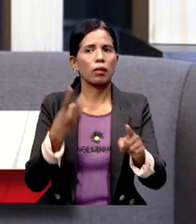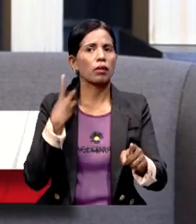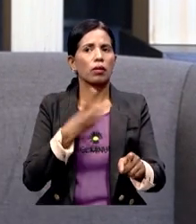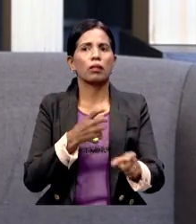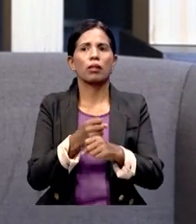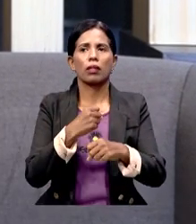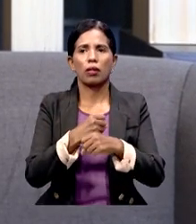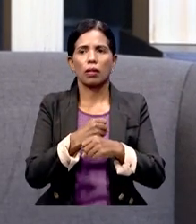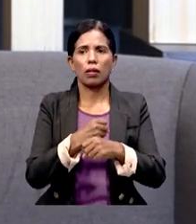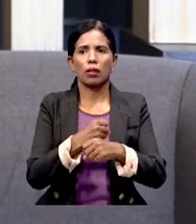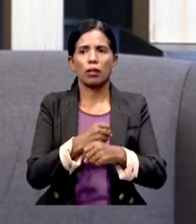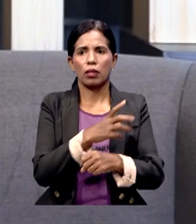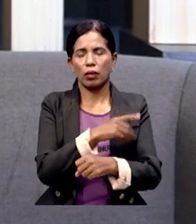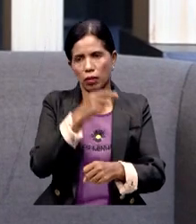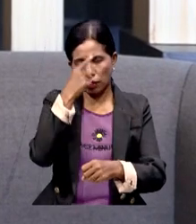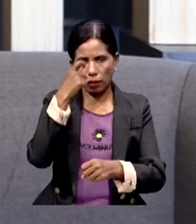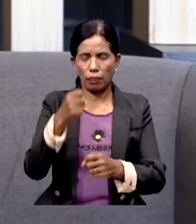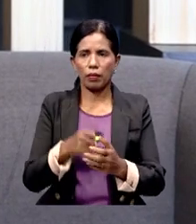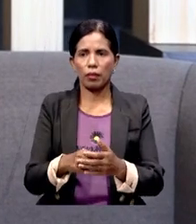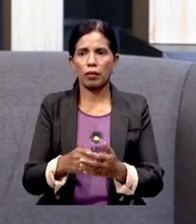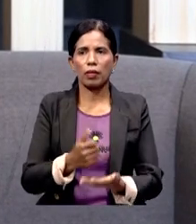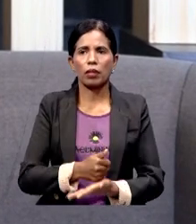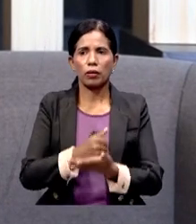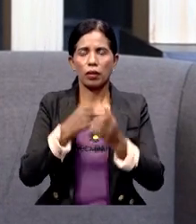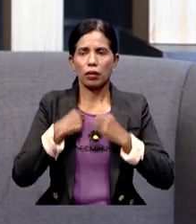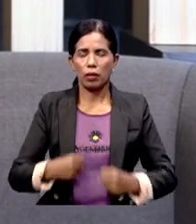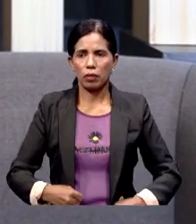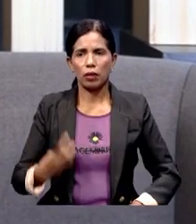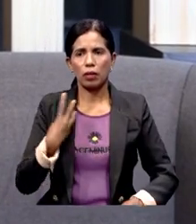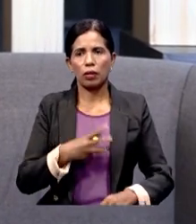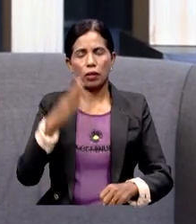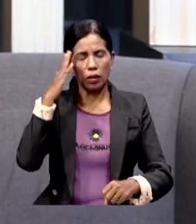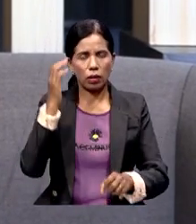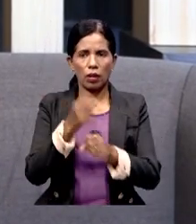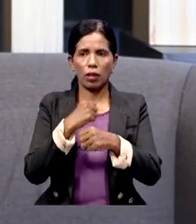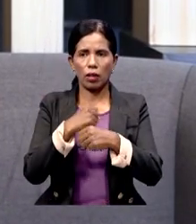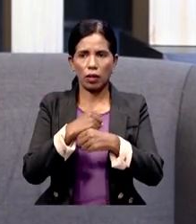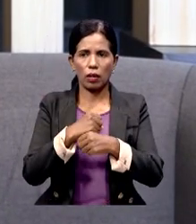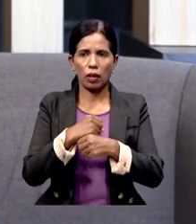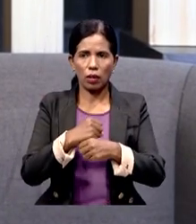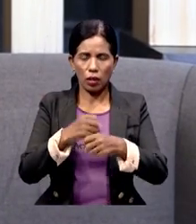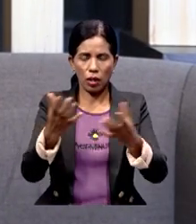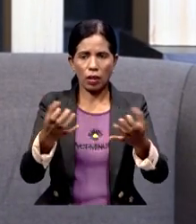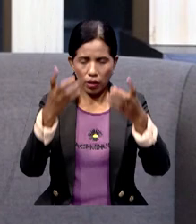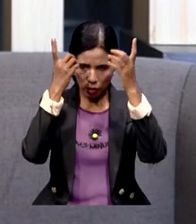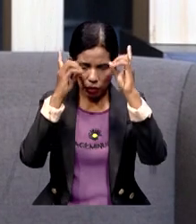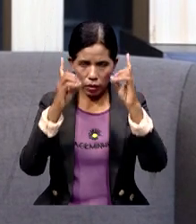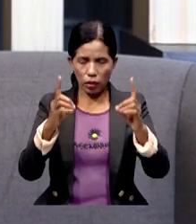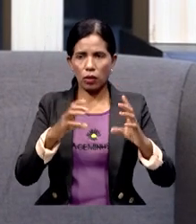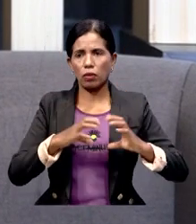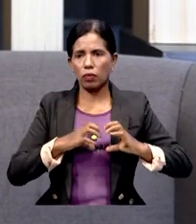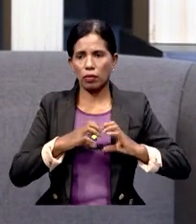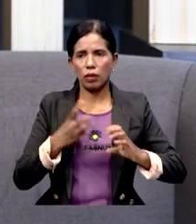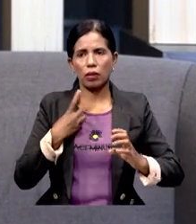halo a nesse milagre, né? Tamba atendimento de saúde, né? Está tendo que tu halo a nesse interesse, ok? Acar halo o pessoal fua, né? Está no